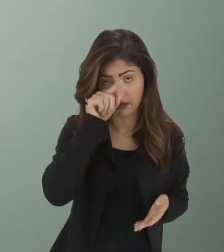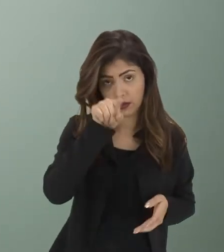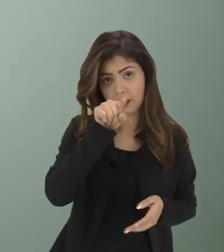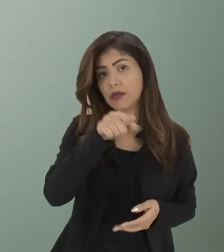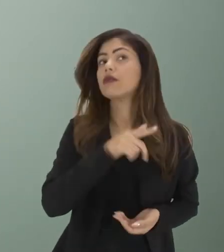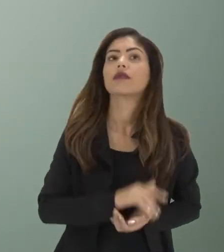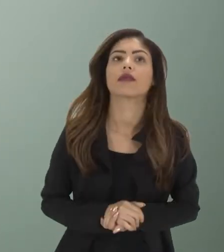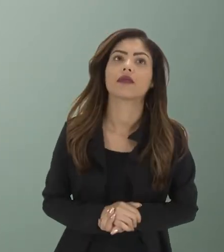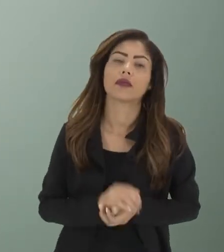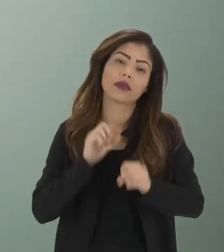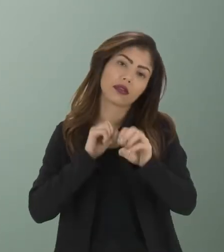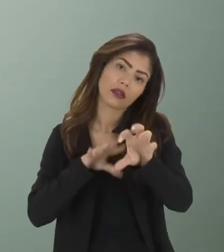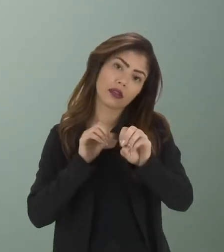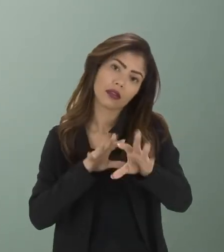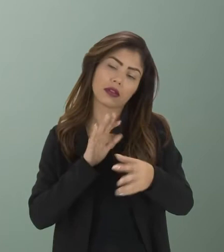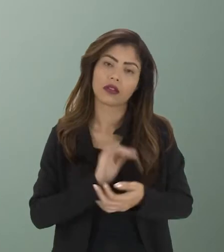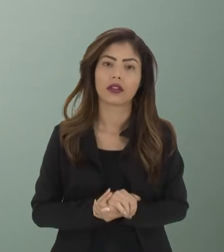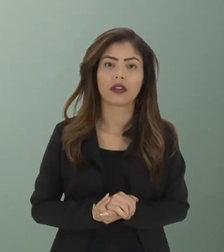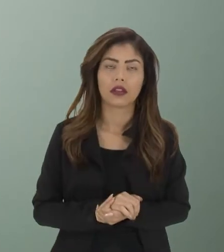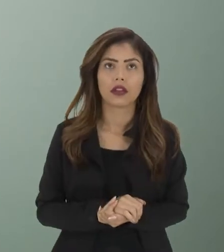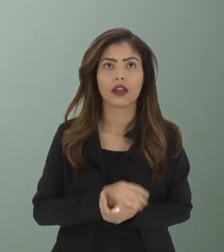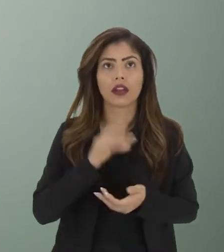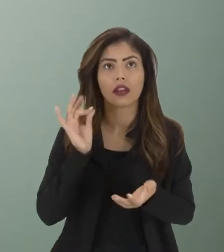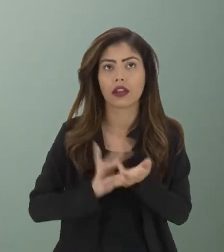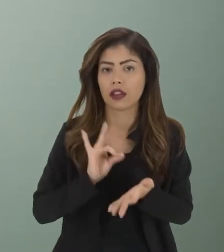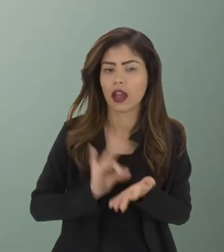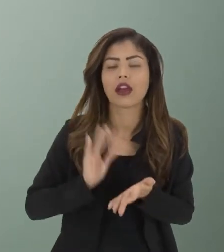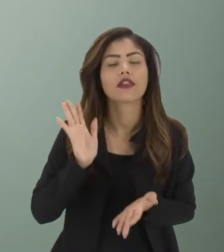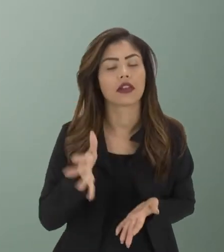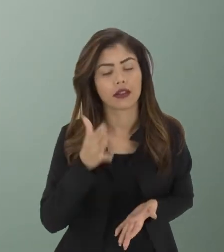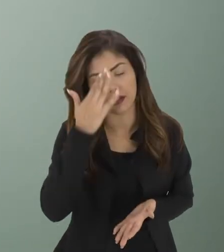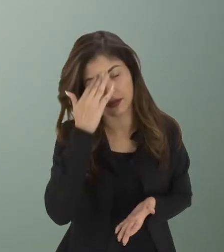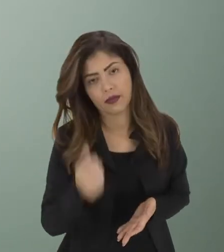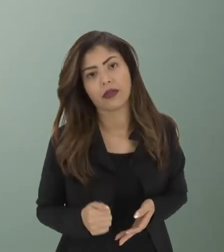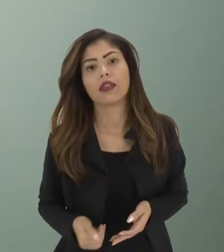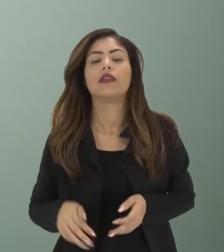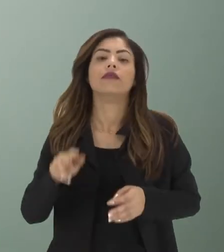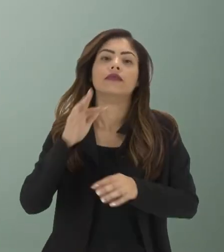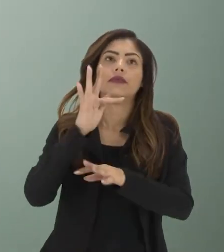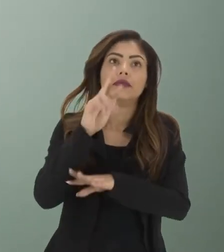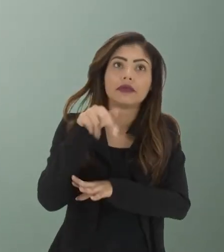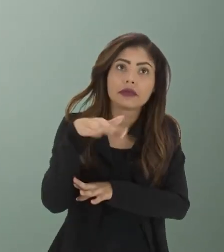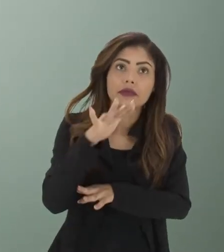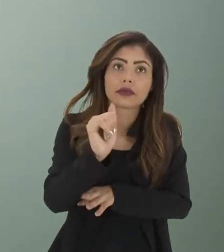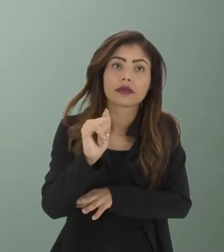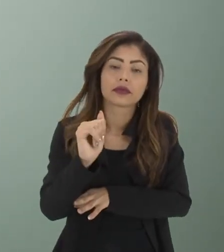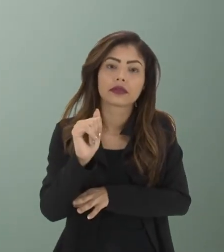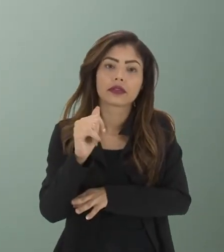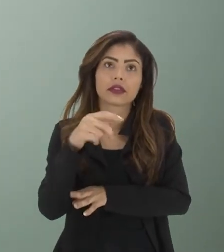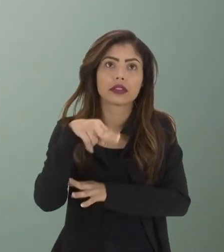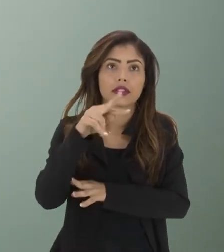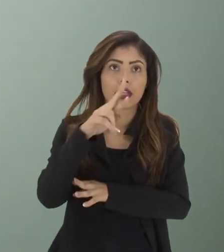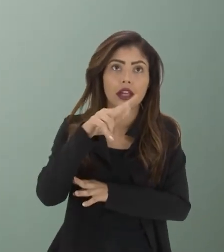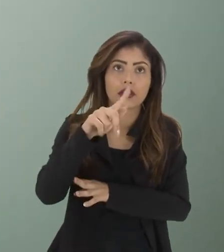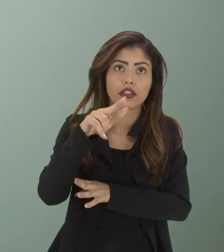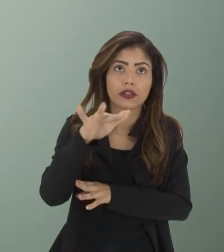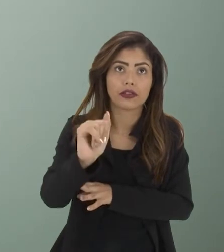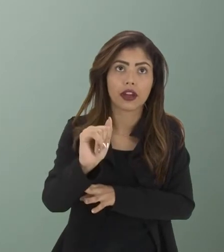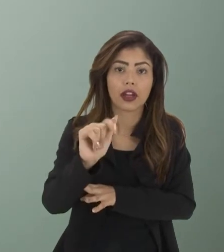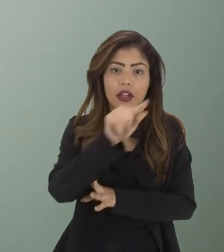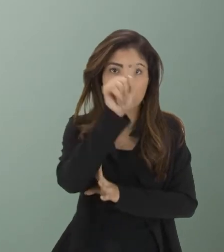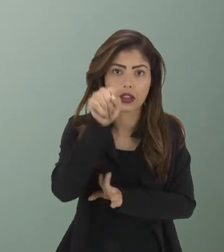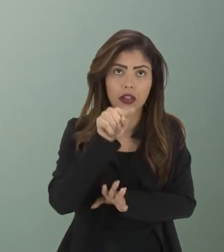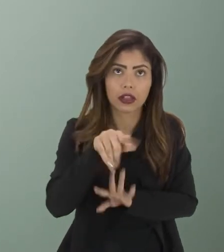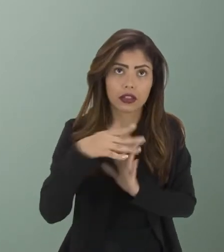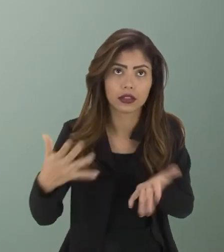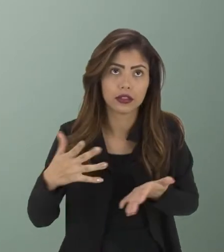você, te ensinar na verdade, mas na verdade você já sabe. As formas negativa e as formas interrogativas.